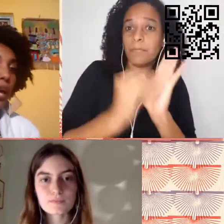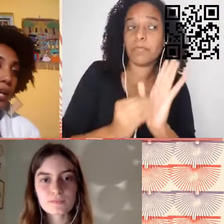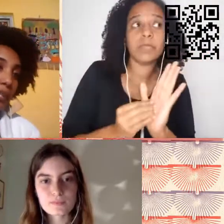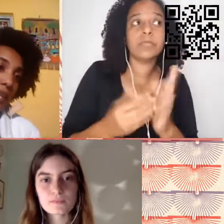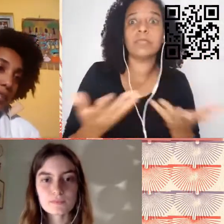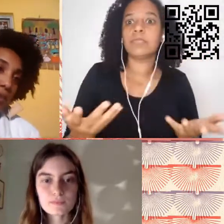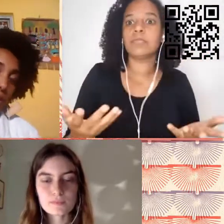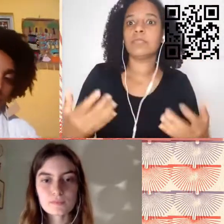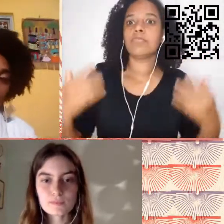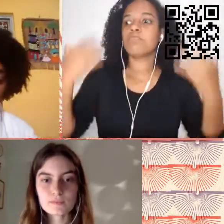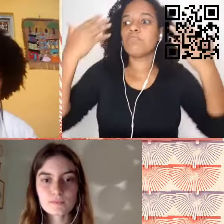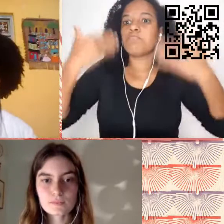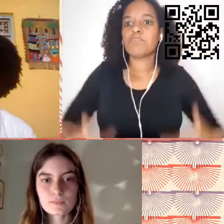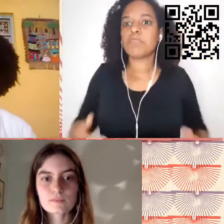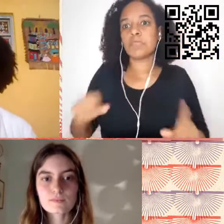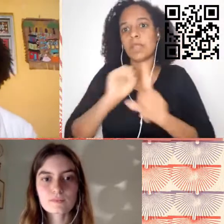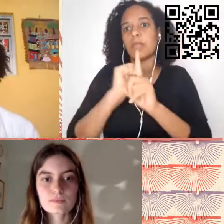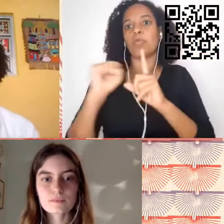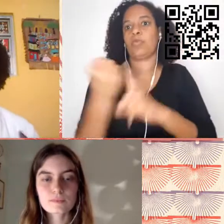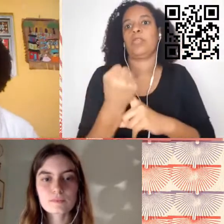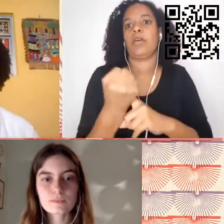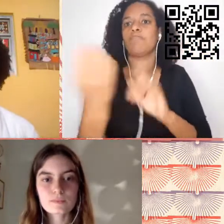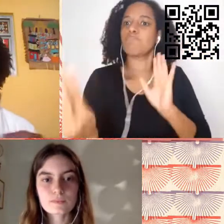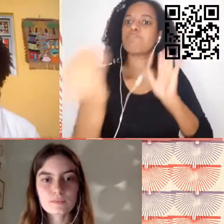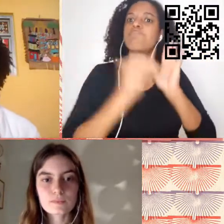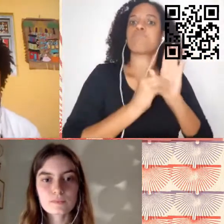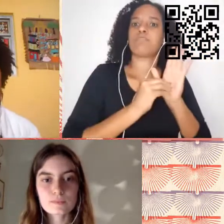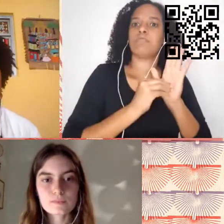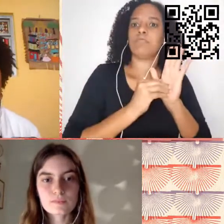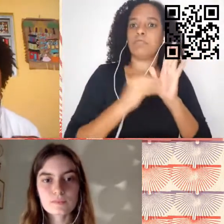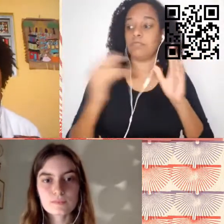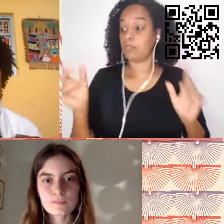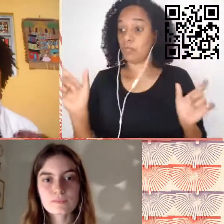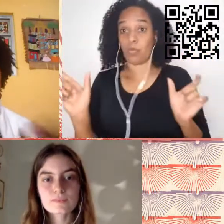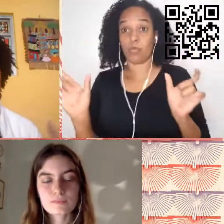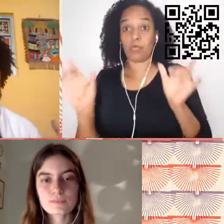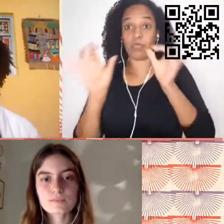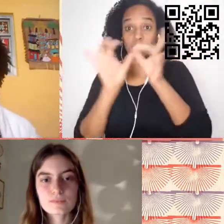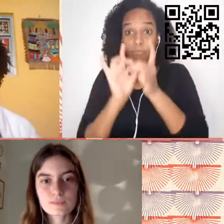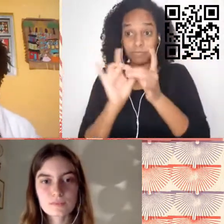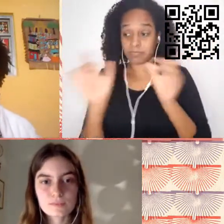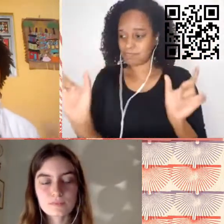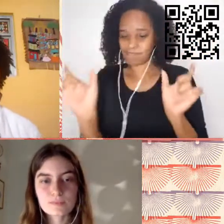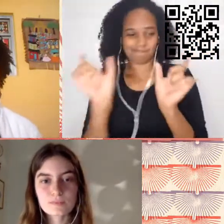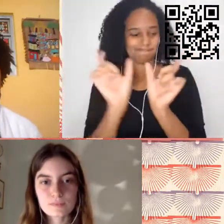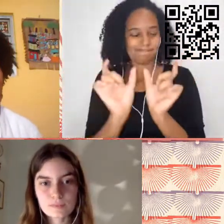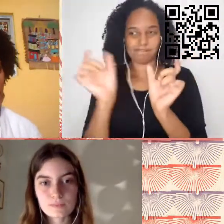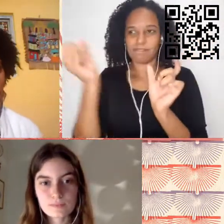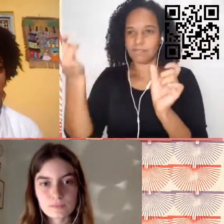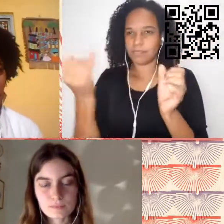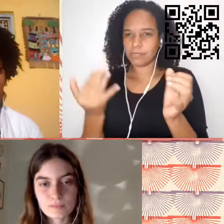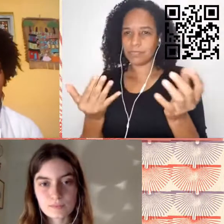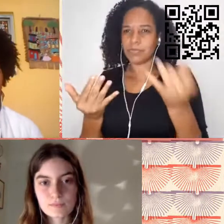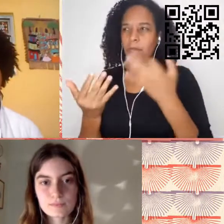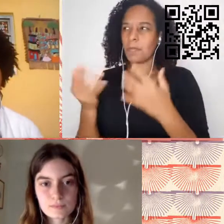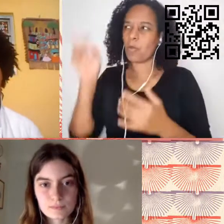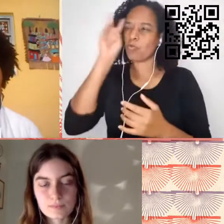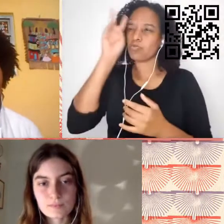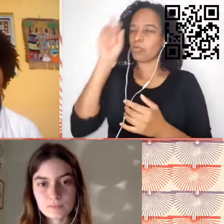nosso ser nessa sociedade. Então, se eu junto esses dois momentos, né, de acompanhar uma